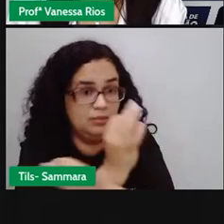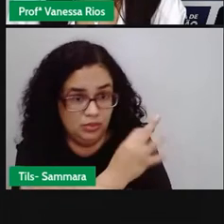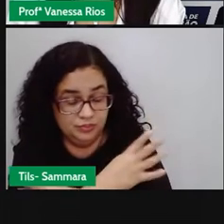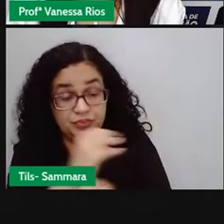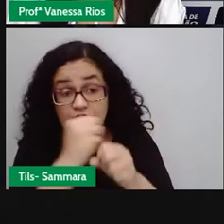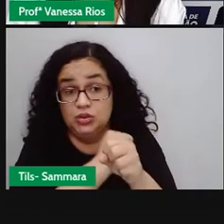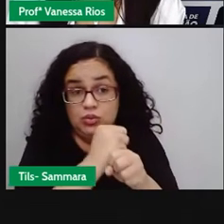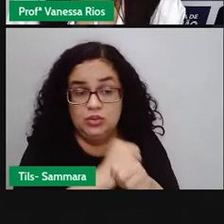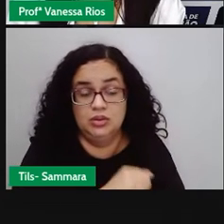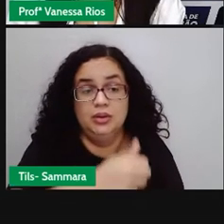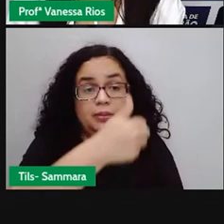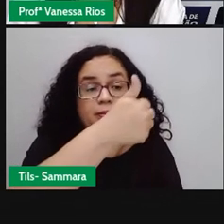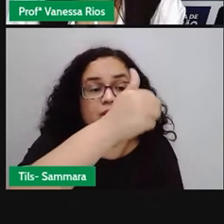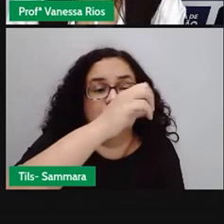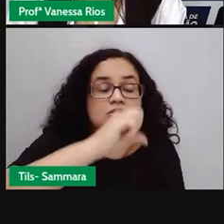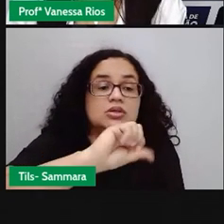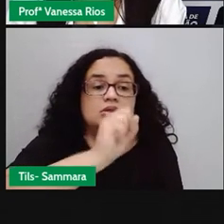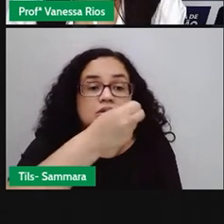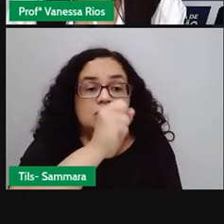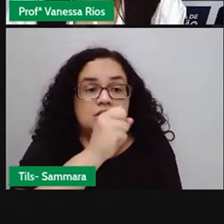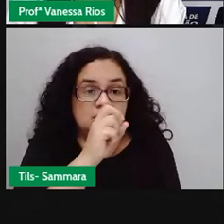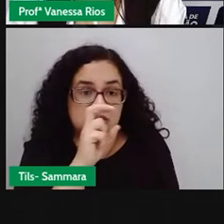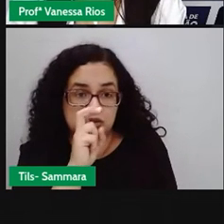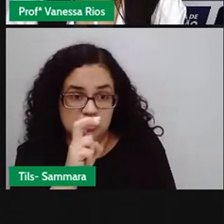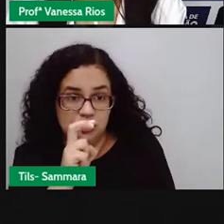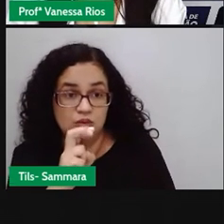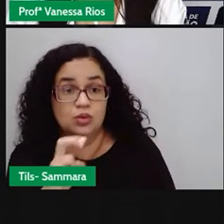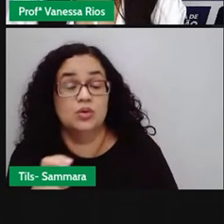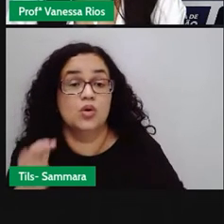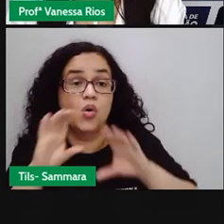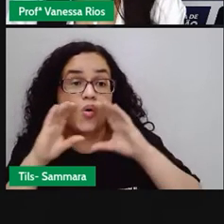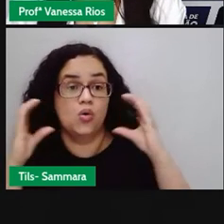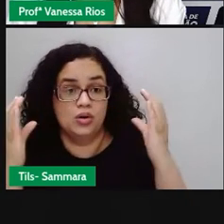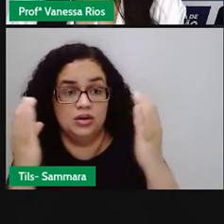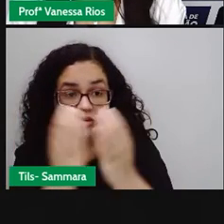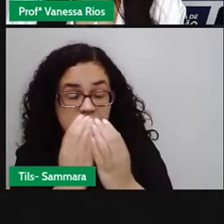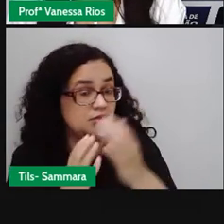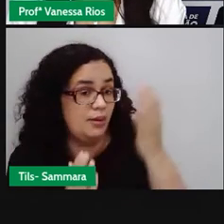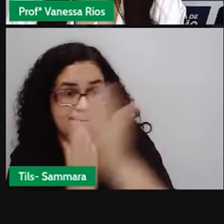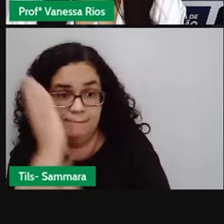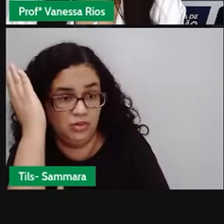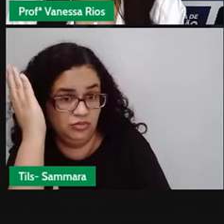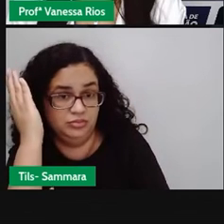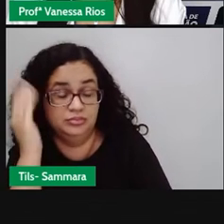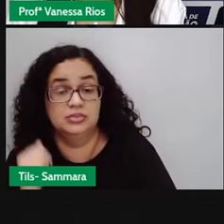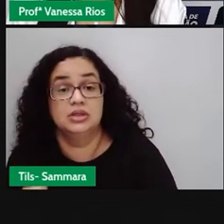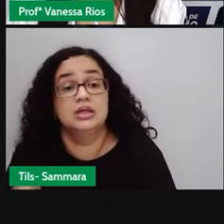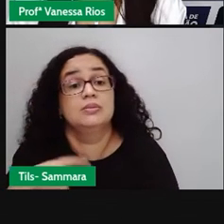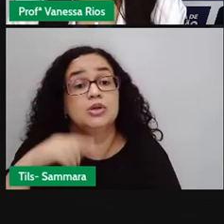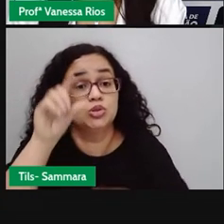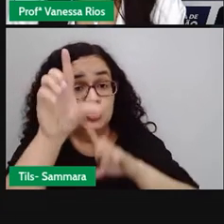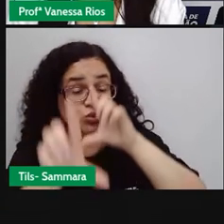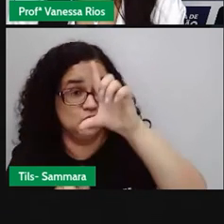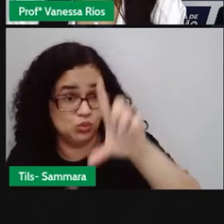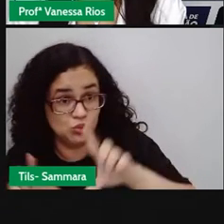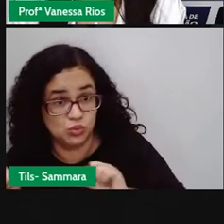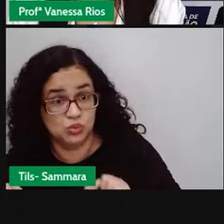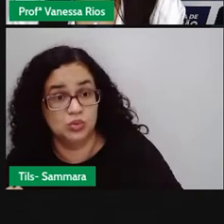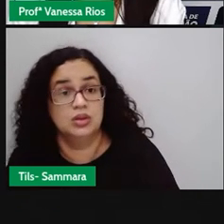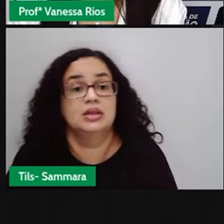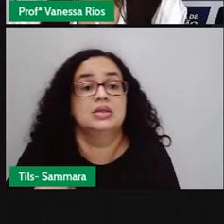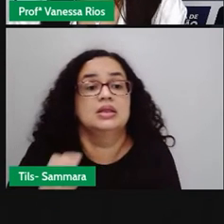em 1985, e o Congresso, apesar de não ter aprovado aí, né, mas eles escolheram,